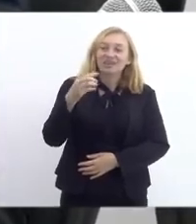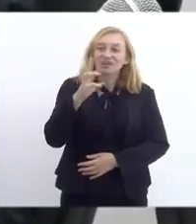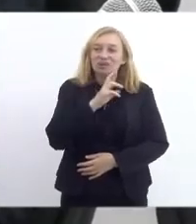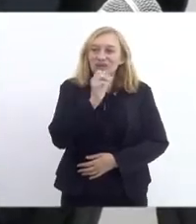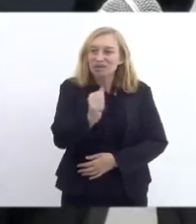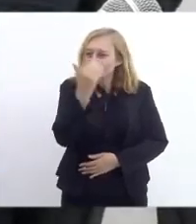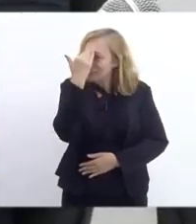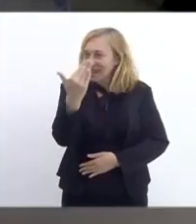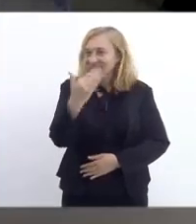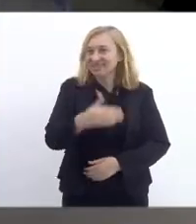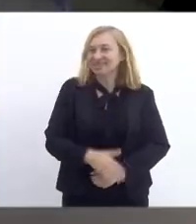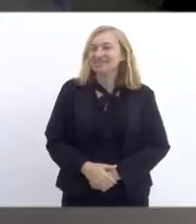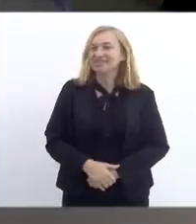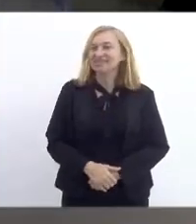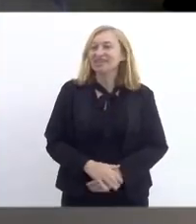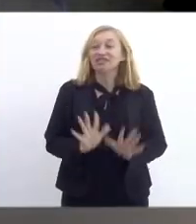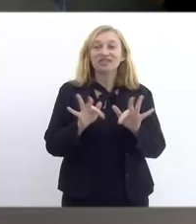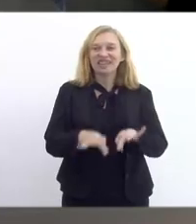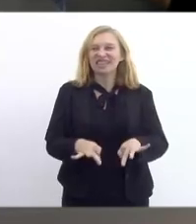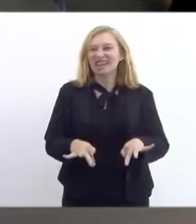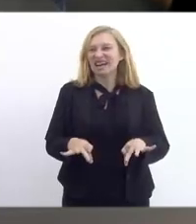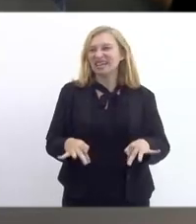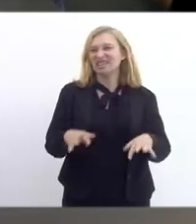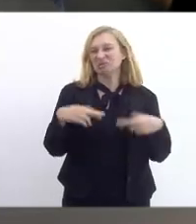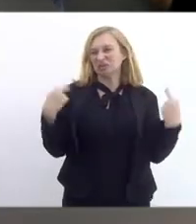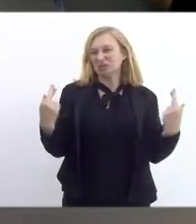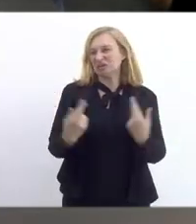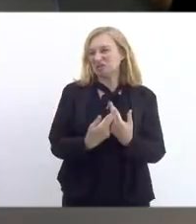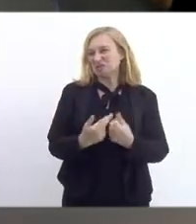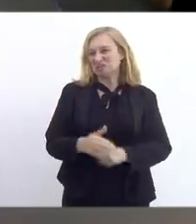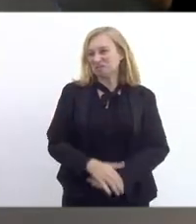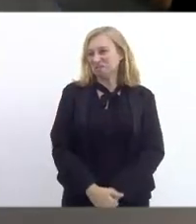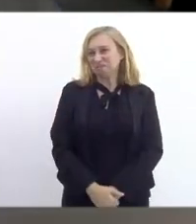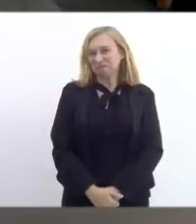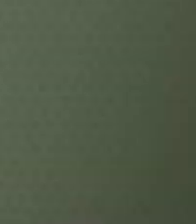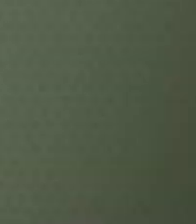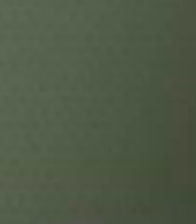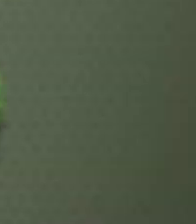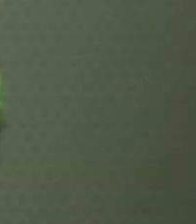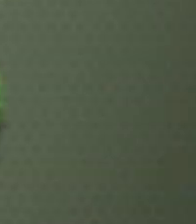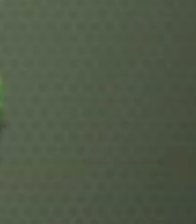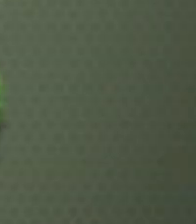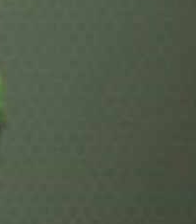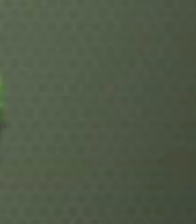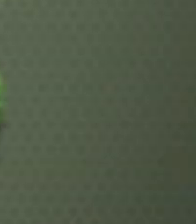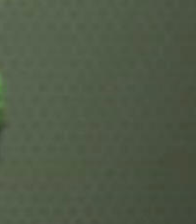muito obrigado. Está encerrada a sessão. Até a próxima.